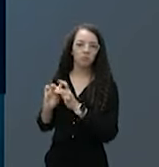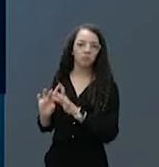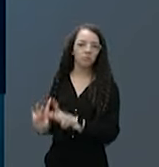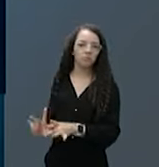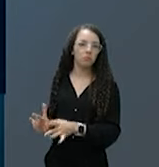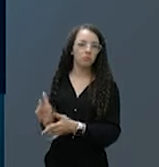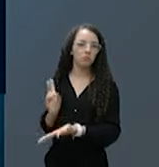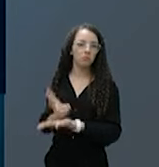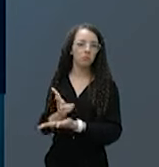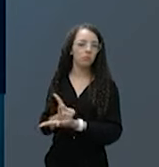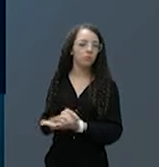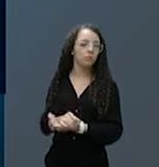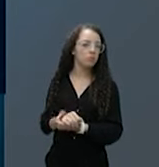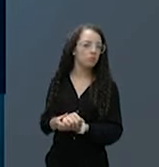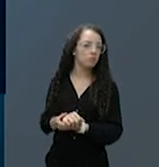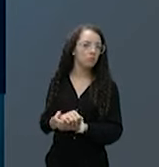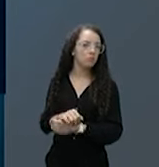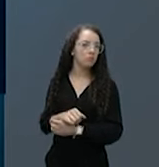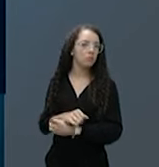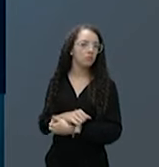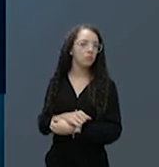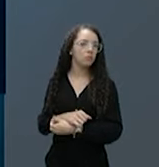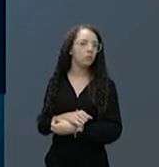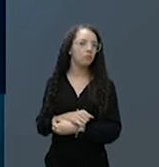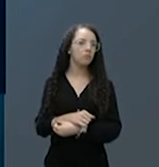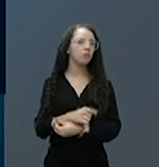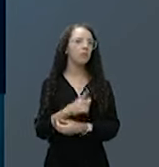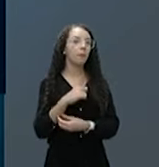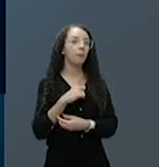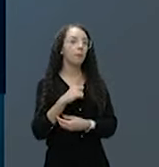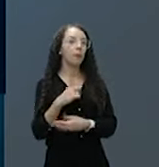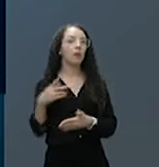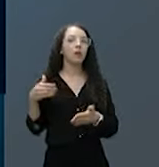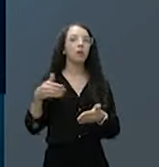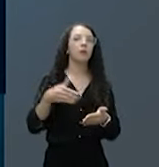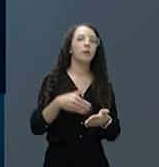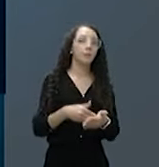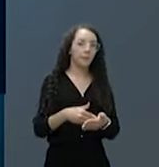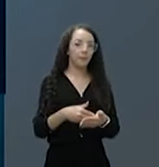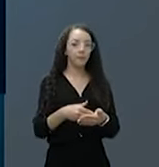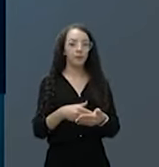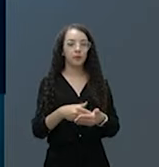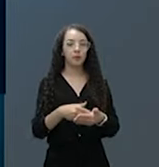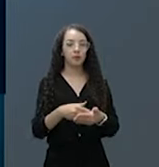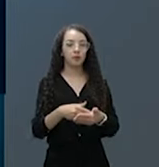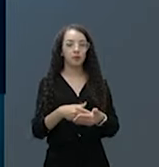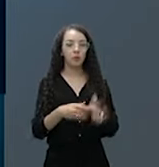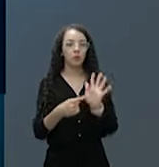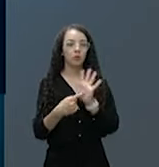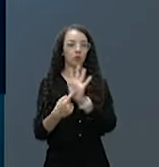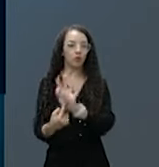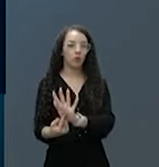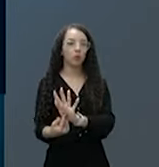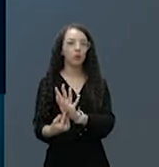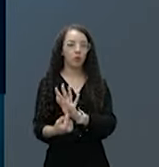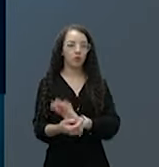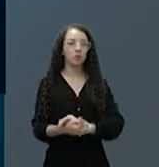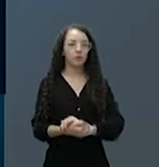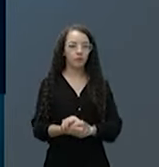Claro. É porque tem embargo de declaração também. Perdão, esse é agravo. É porque um é agravo interno, outro são embargo. Os outros são embargo. É